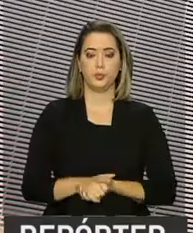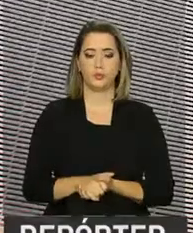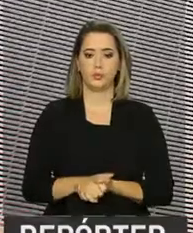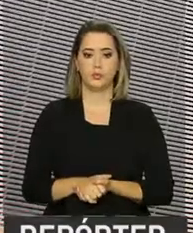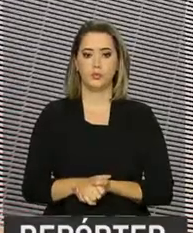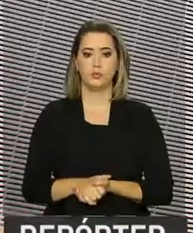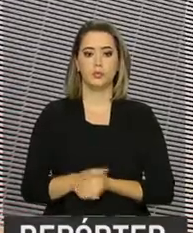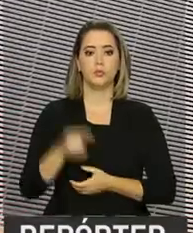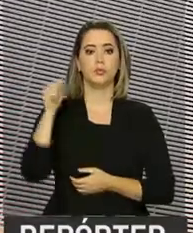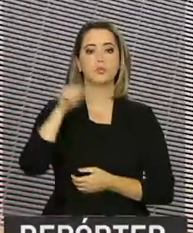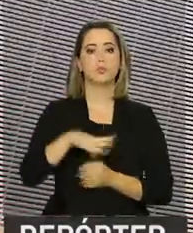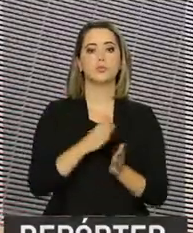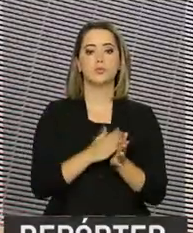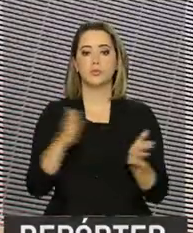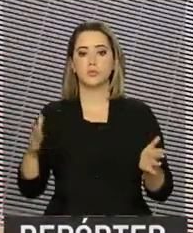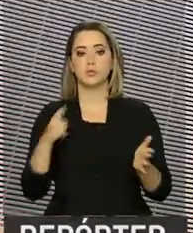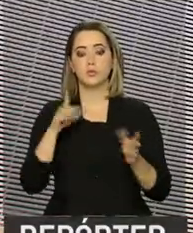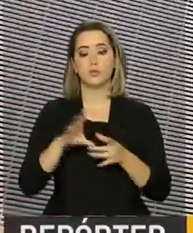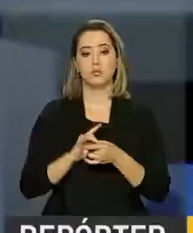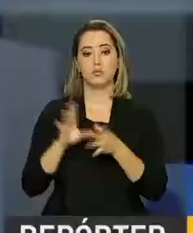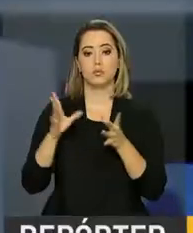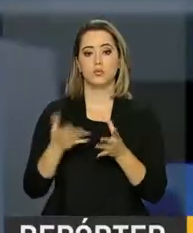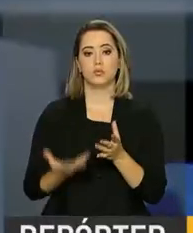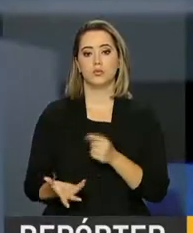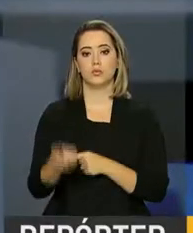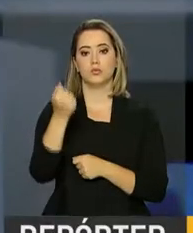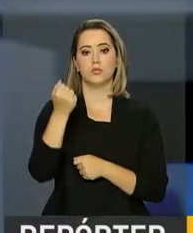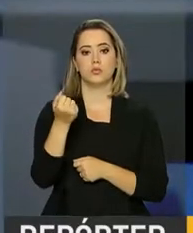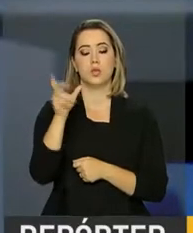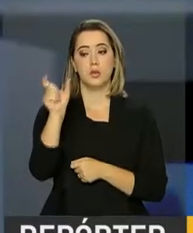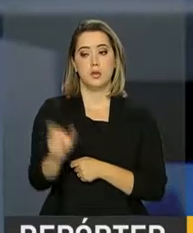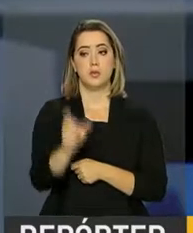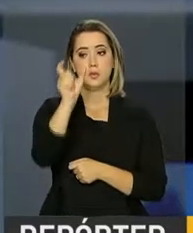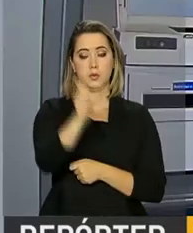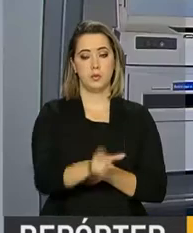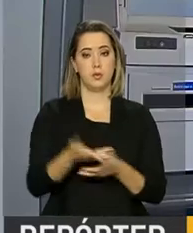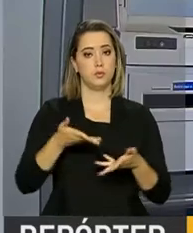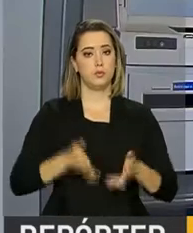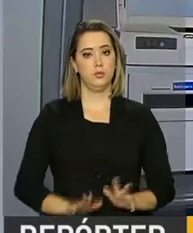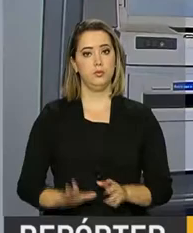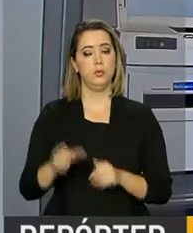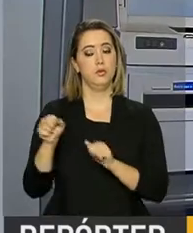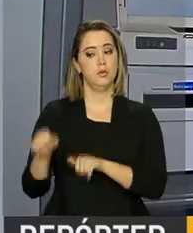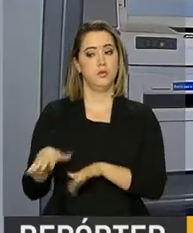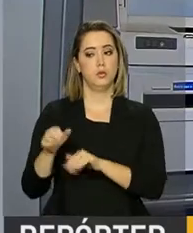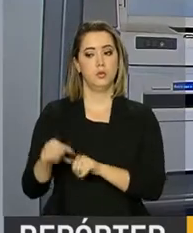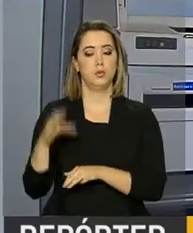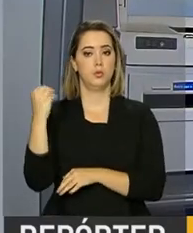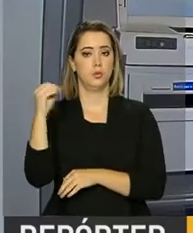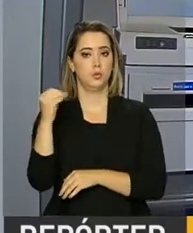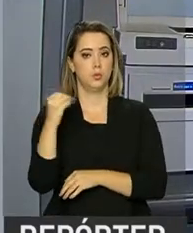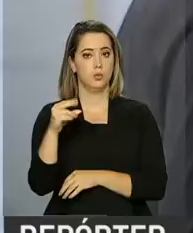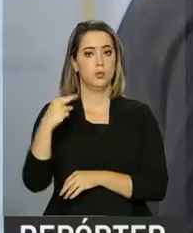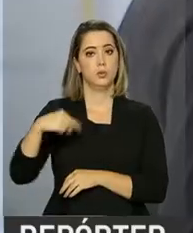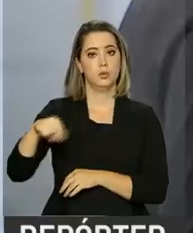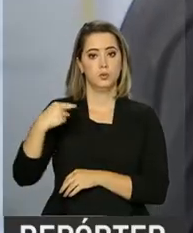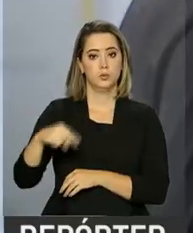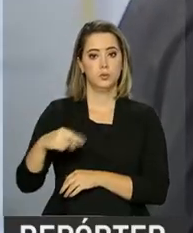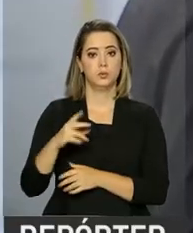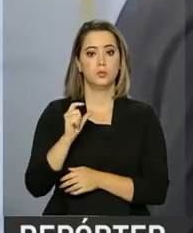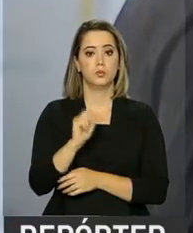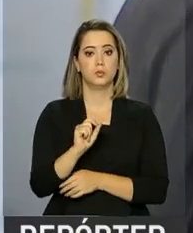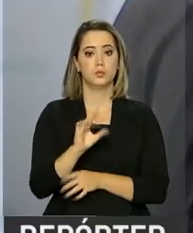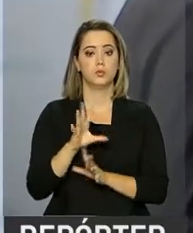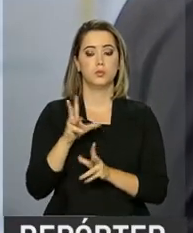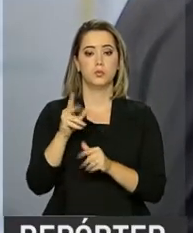nesta fase vão ser liberados os saques para os trabalhadores nascidos em setembro outubro e novembro